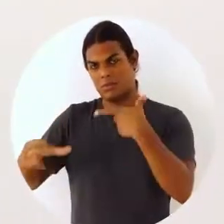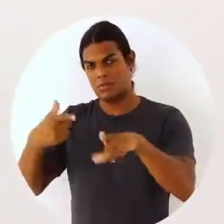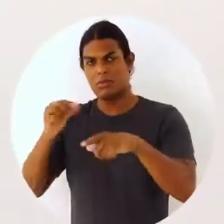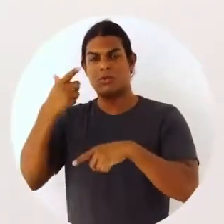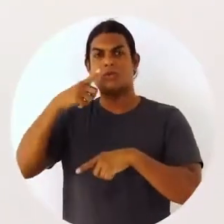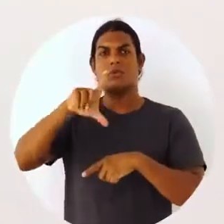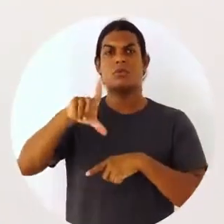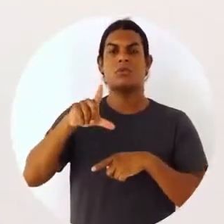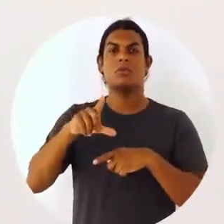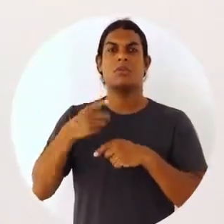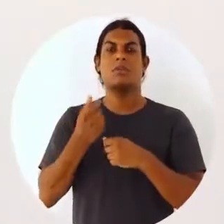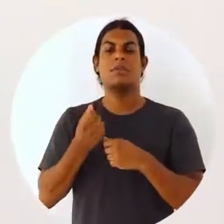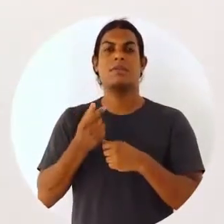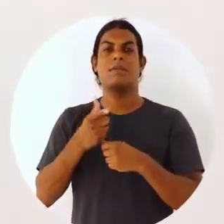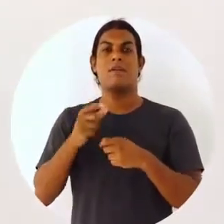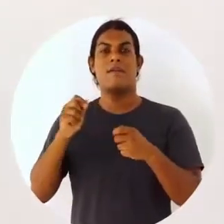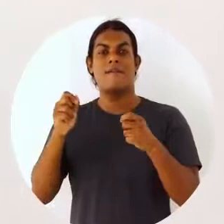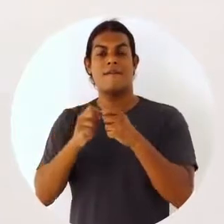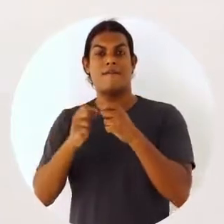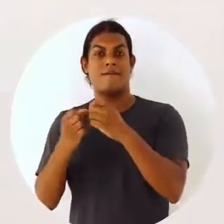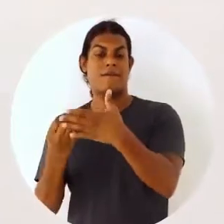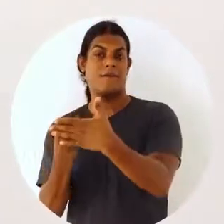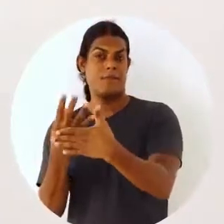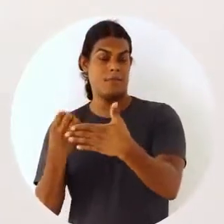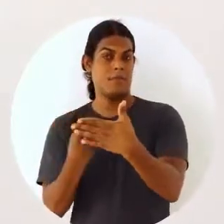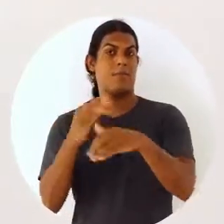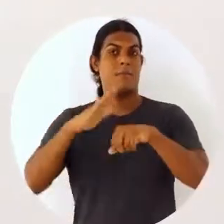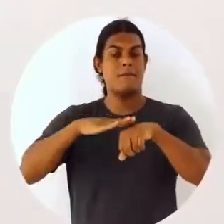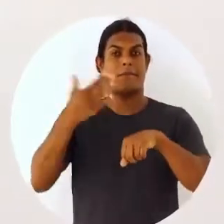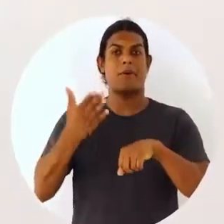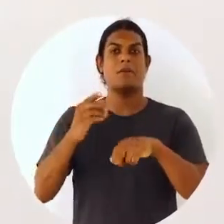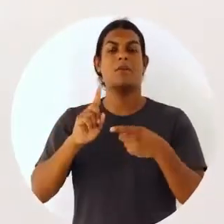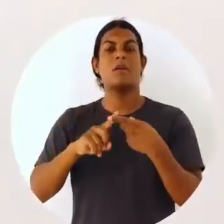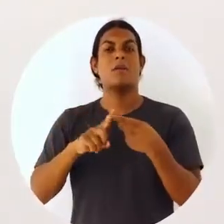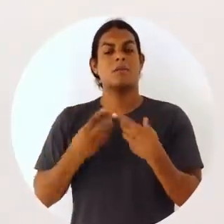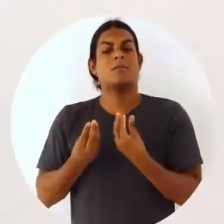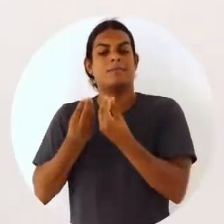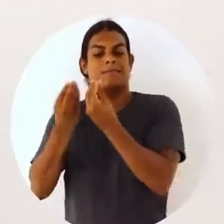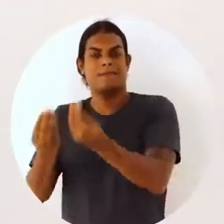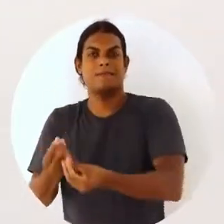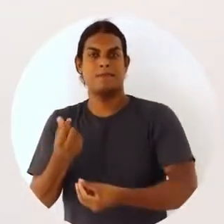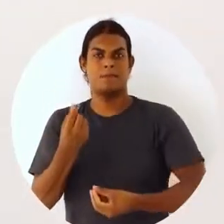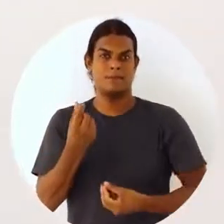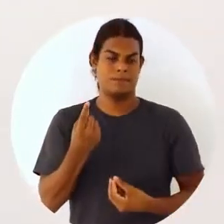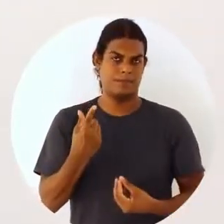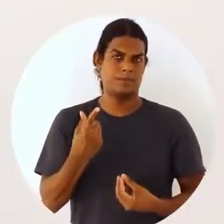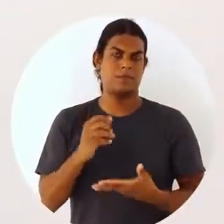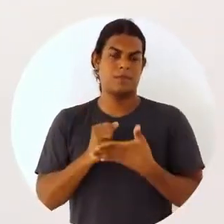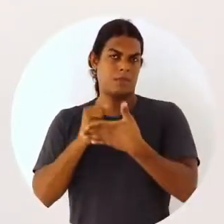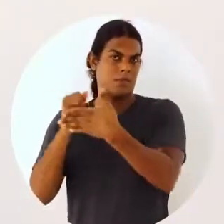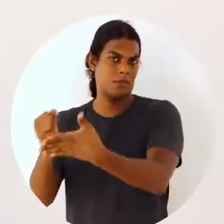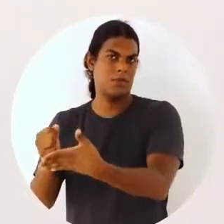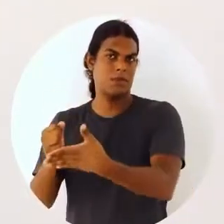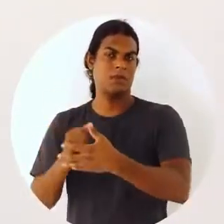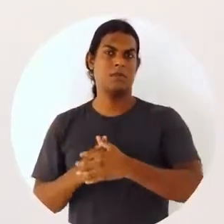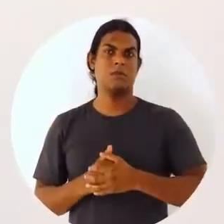produção, ele recebia um bônus financeiro por isso, ou seja, ele recebia uma quantidade específica de dinheiro para poder